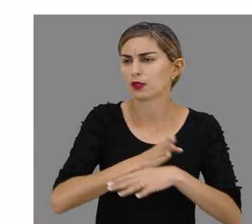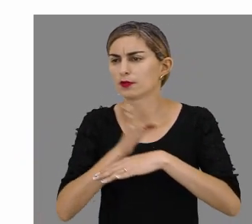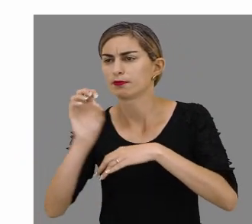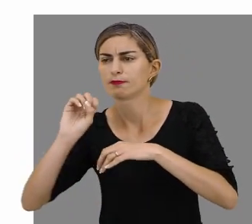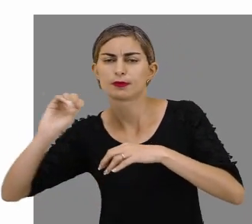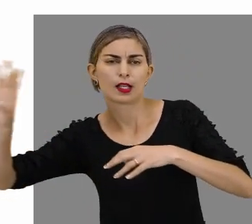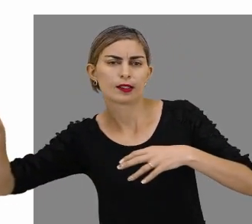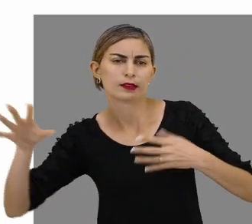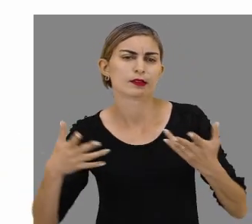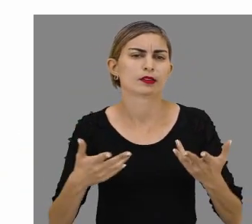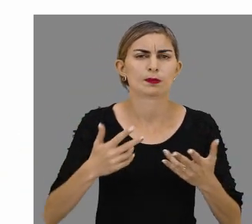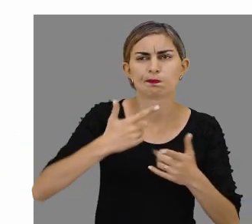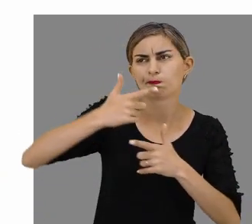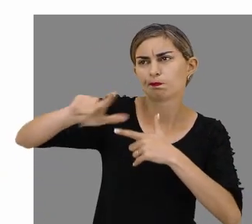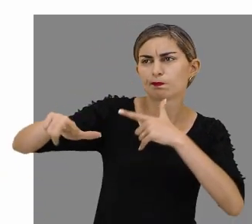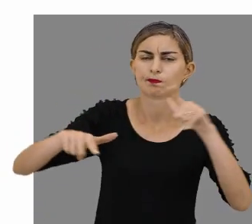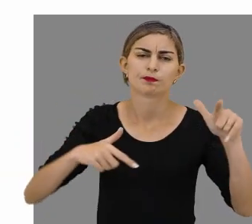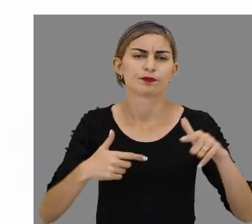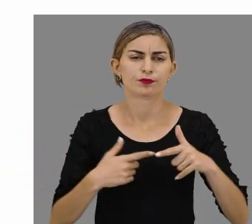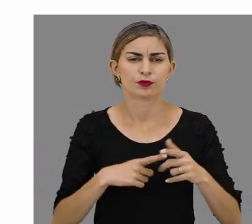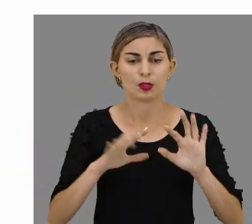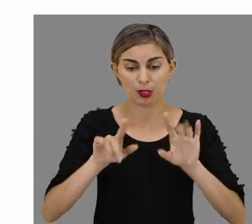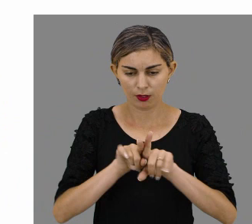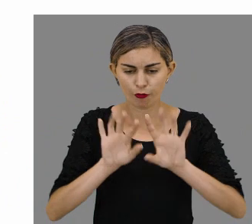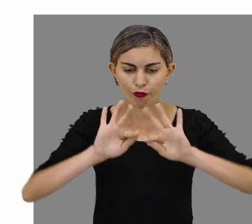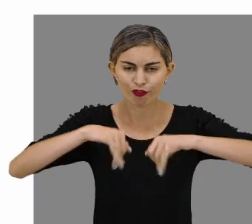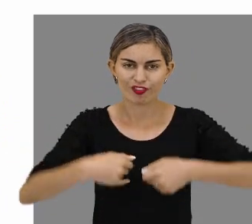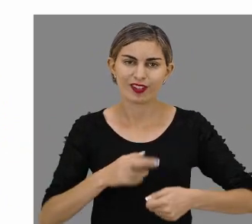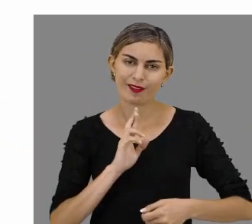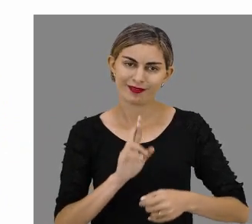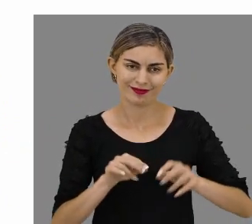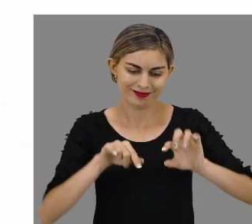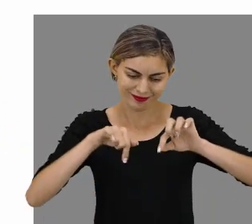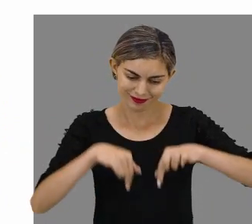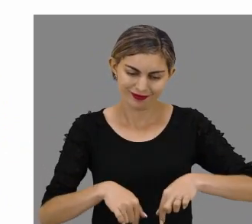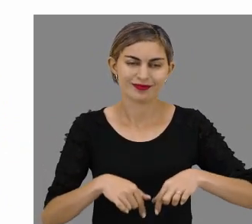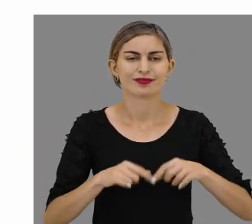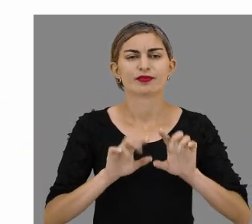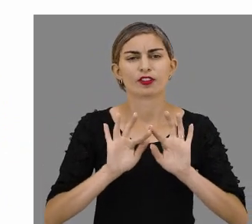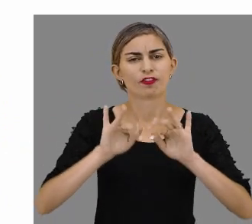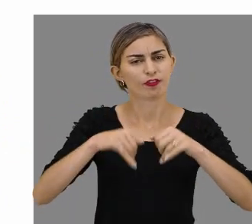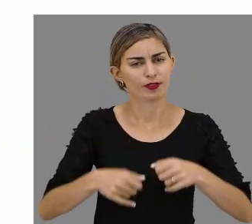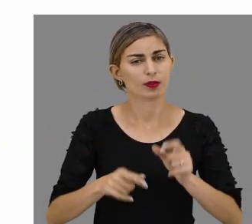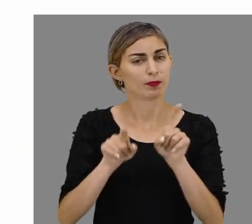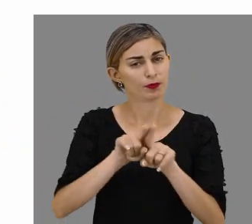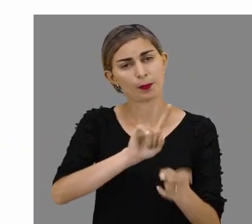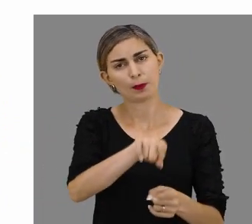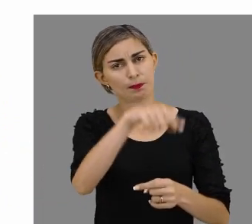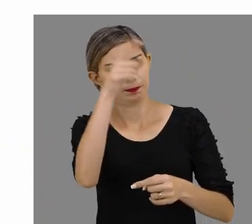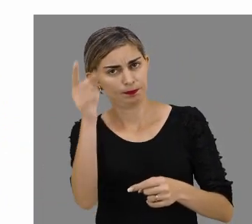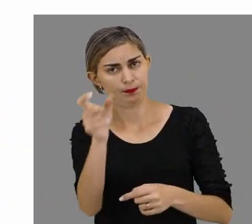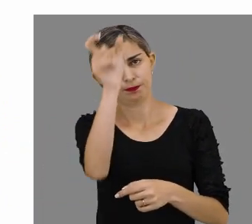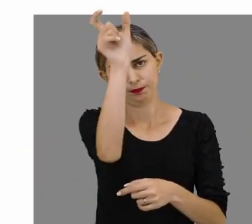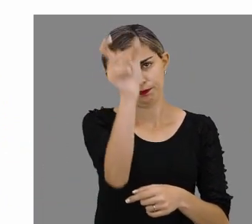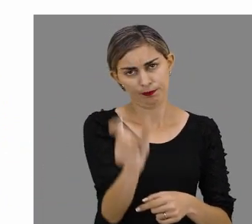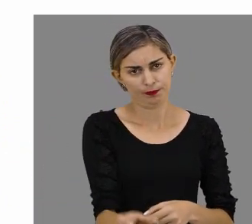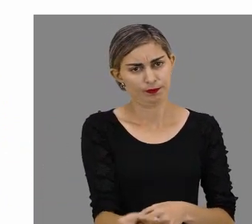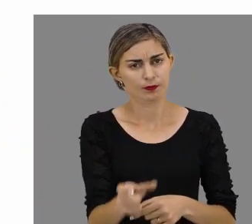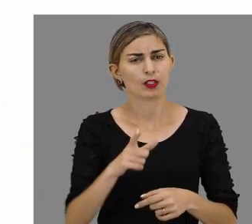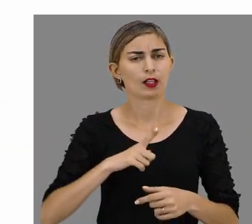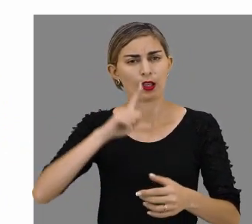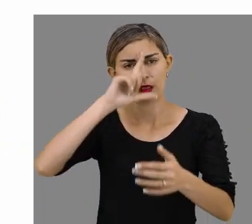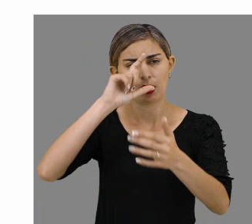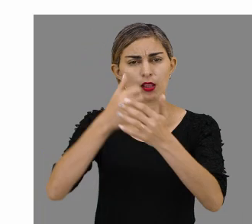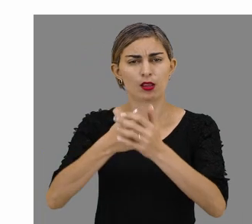entre muitos outros, e o fim do algoritmo. Continuando, nós também temos mecanismos